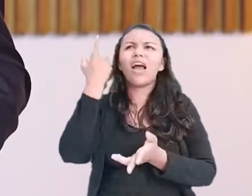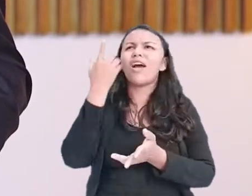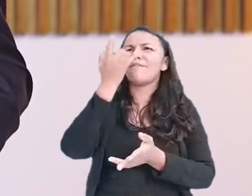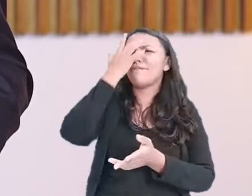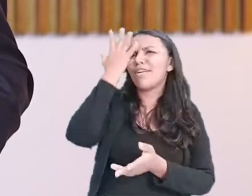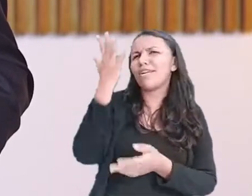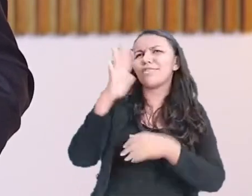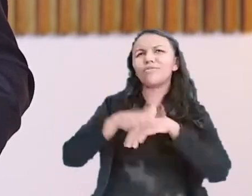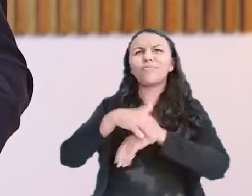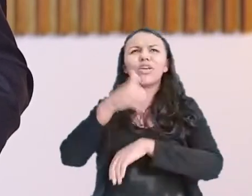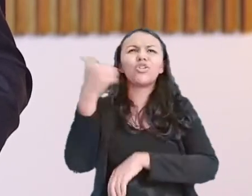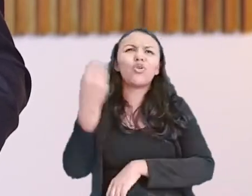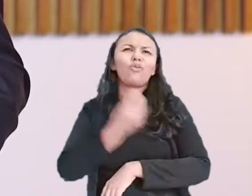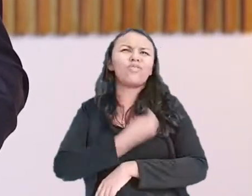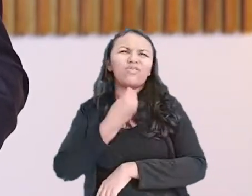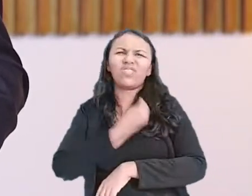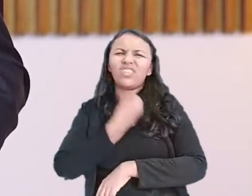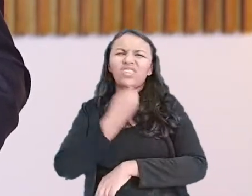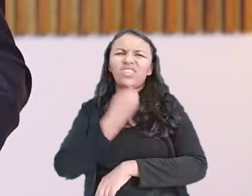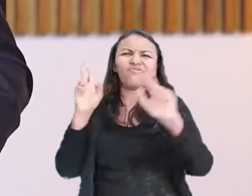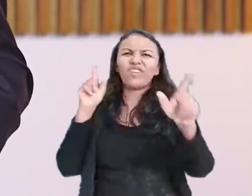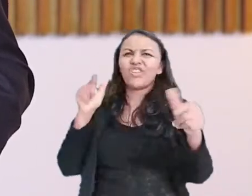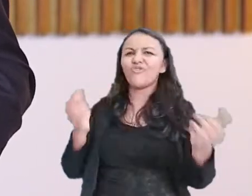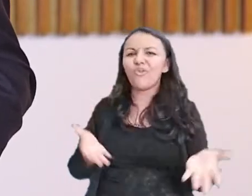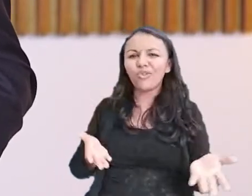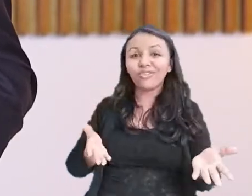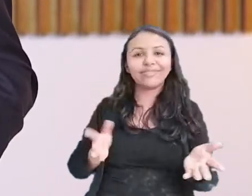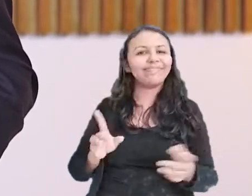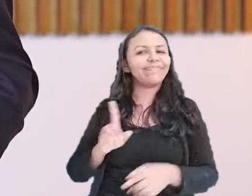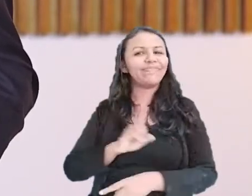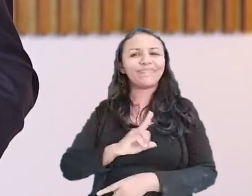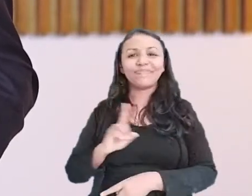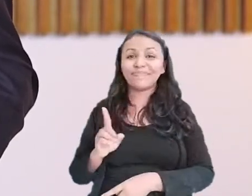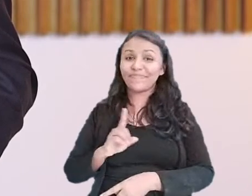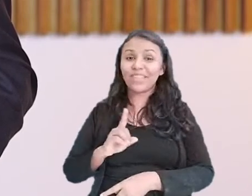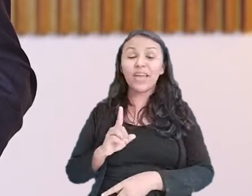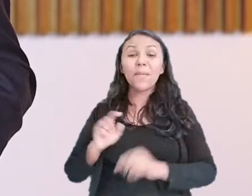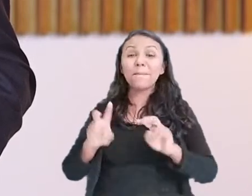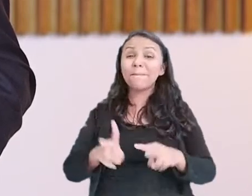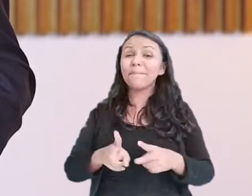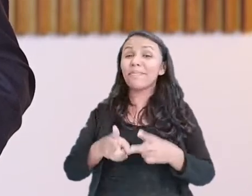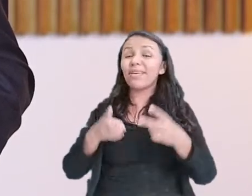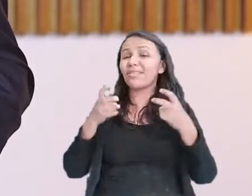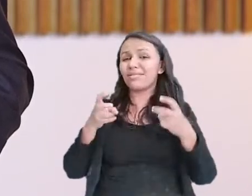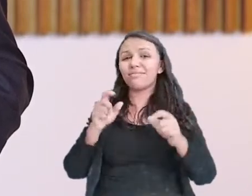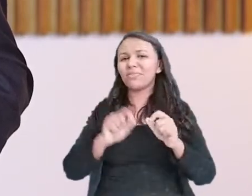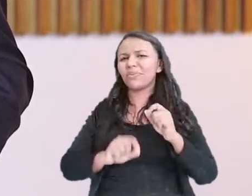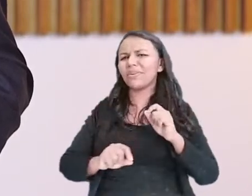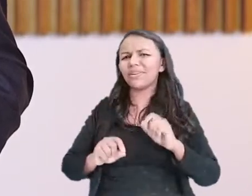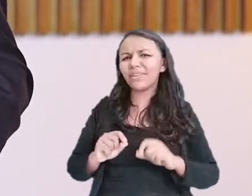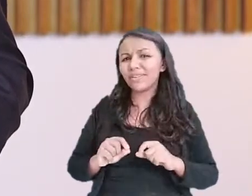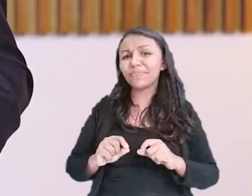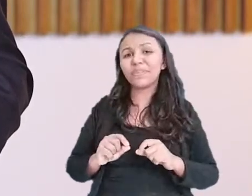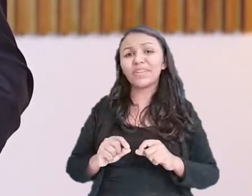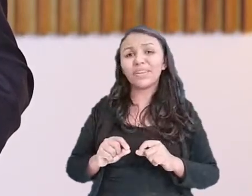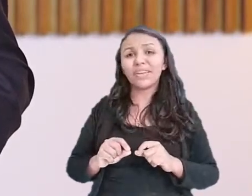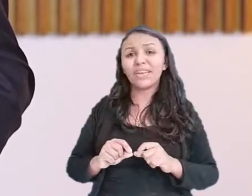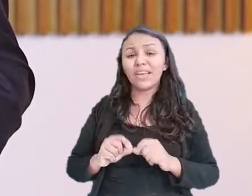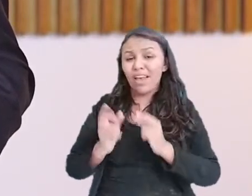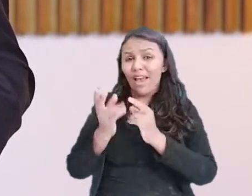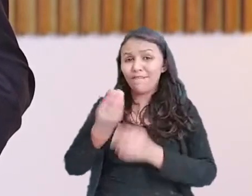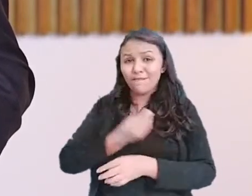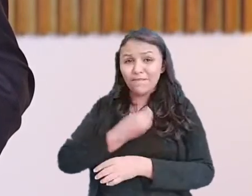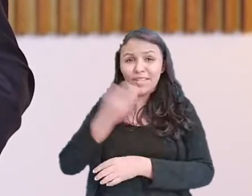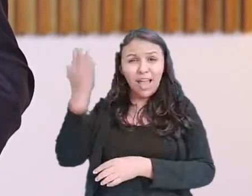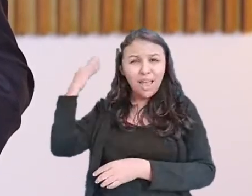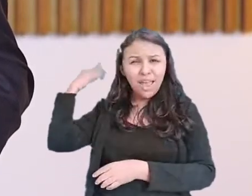diferente dos dias de hoje. No entanto, nós percebemos que os dias em que Noé viveu